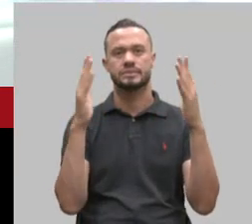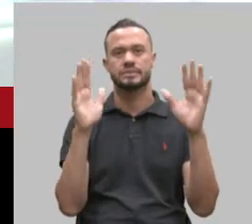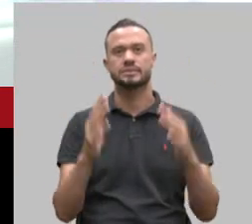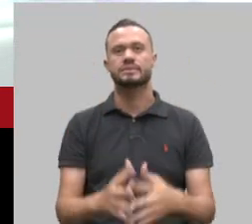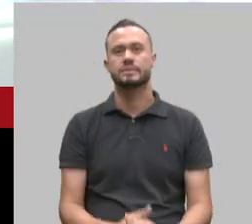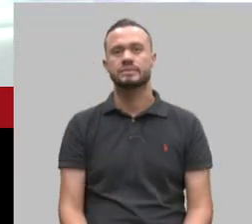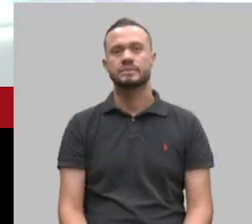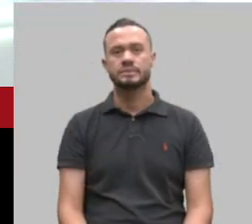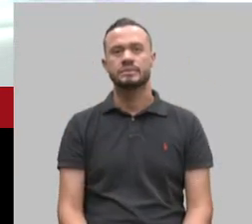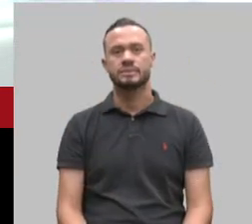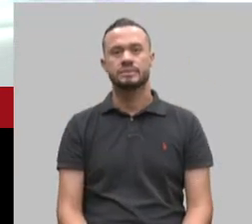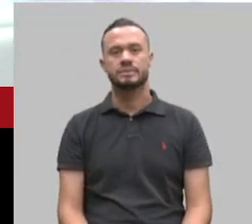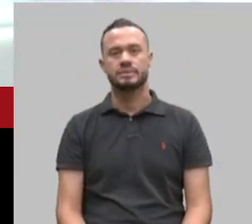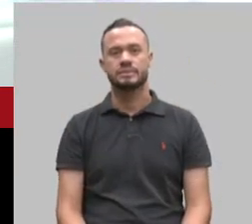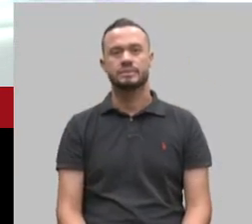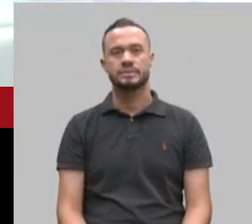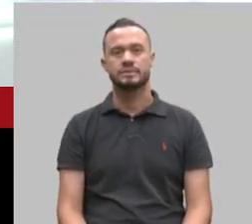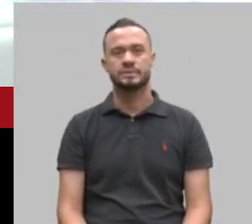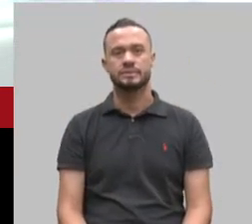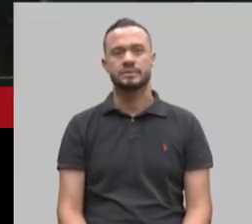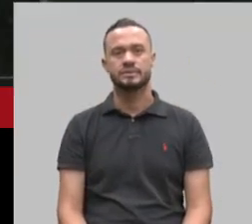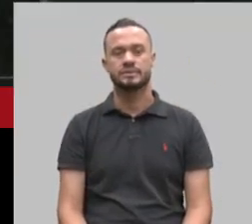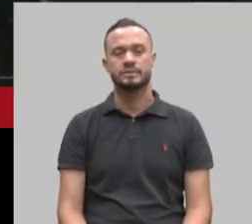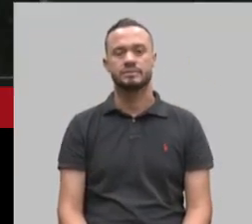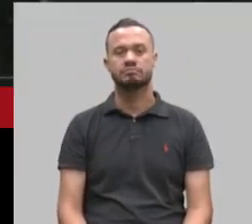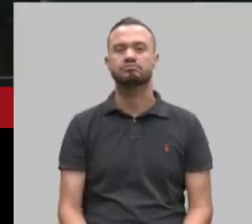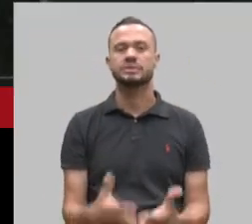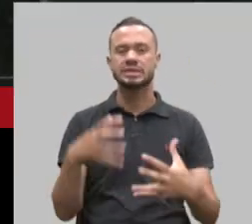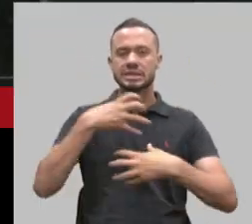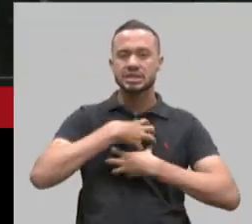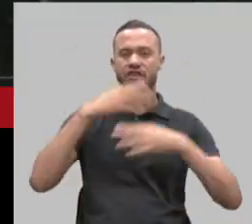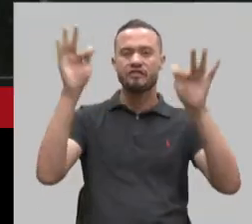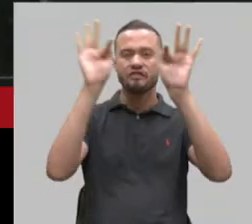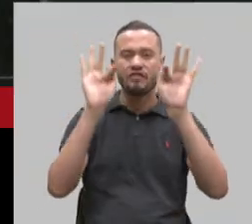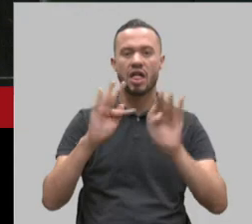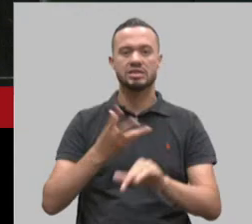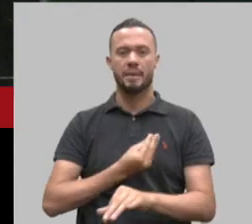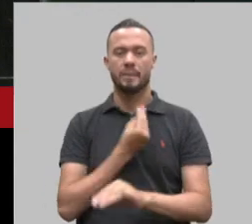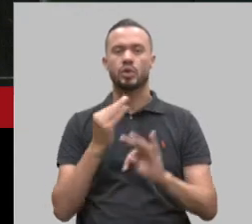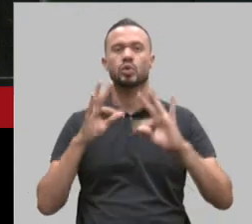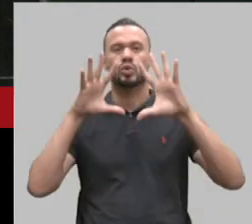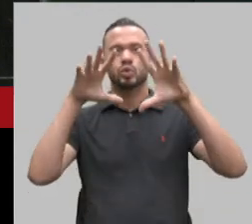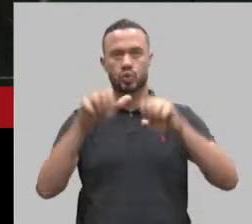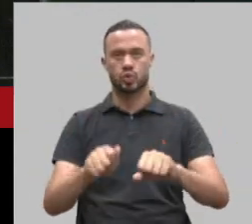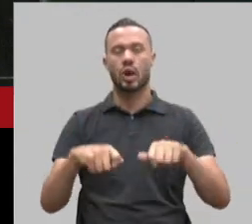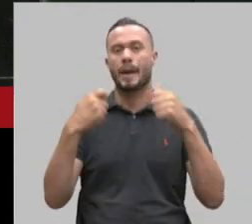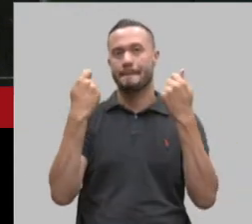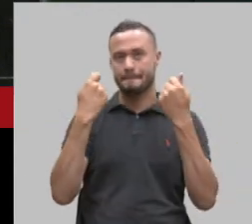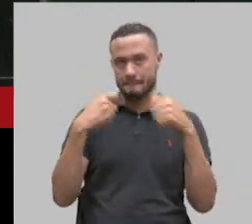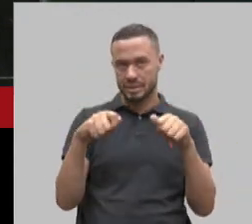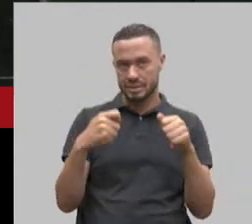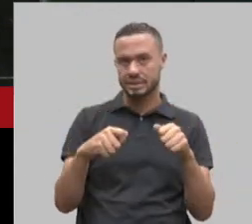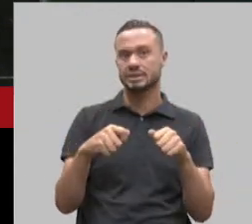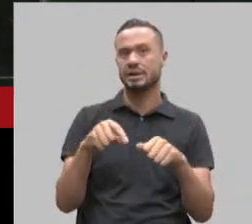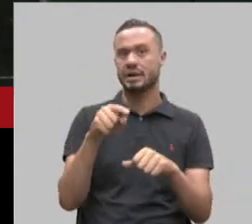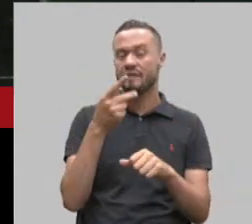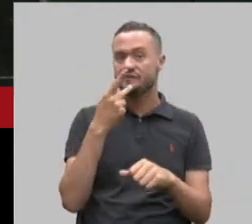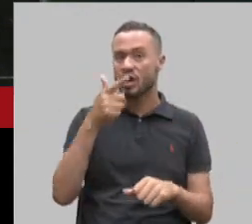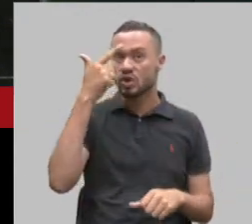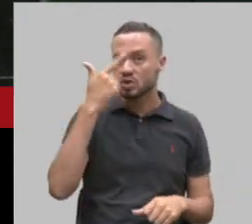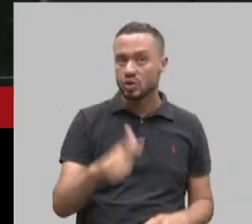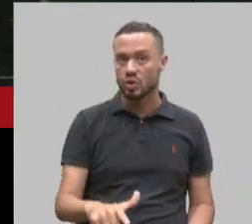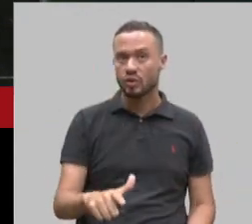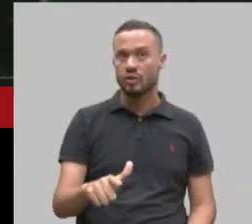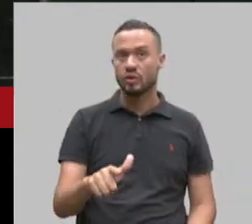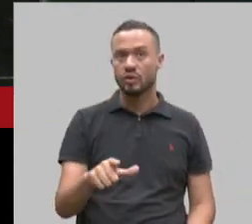obrigada a gente tá muito feliz pela participação de todos Só que infelizmente a gente tem que reforçar para vocês se atentarem ao tempo Porque